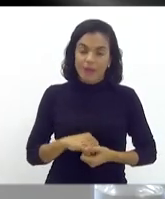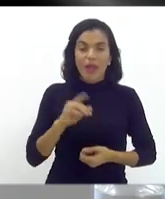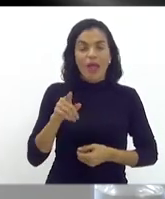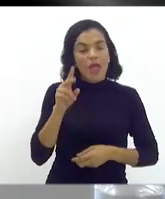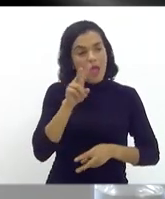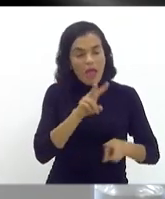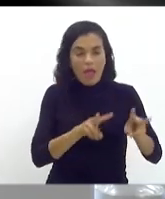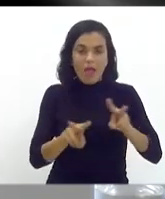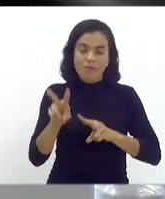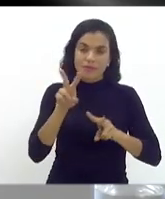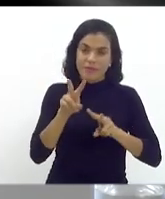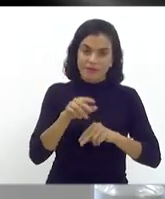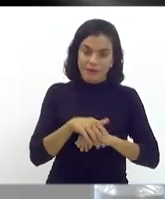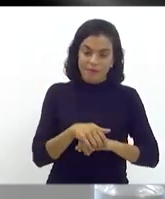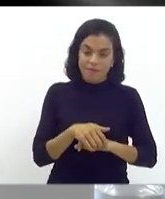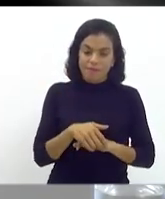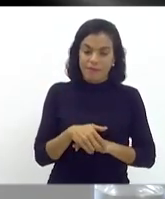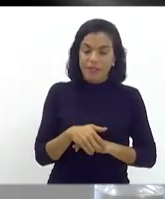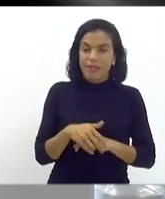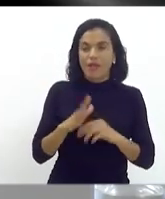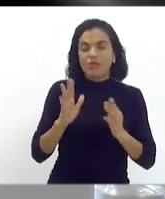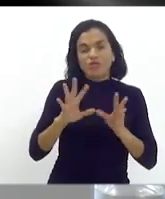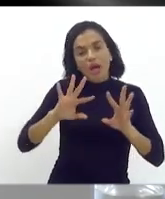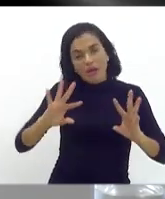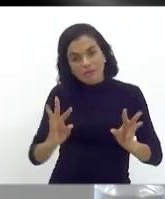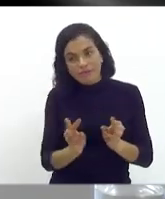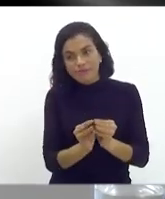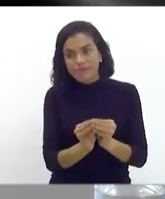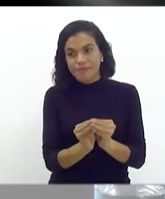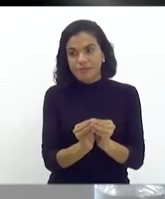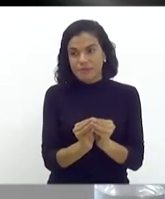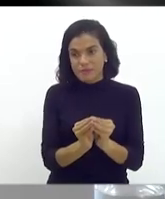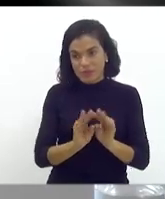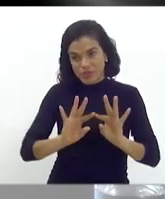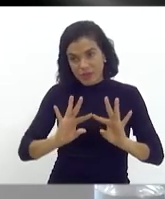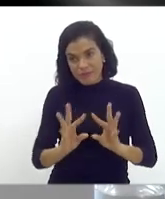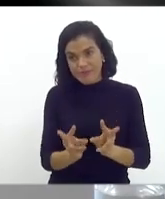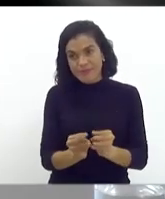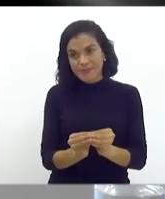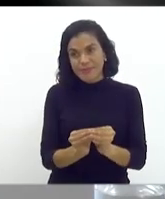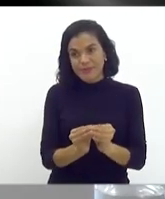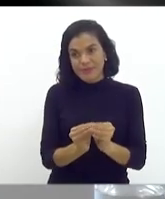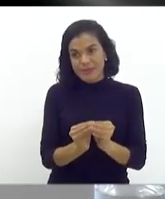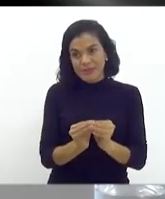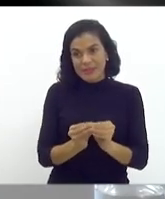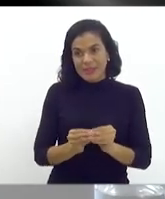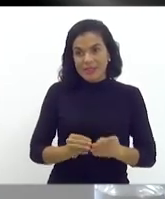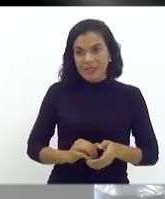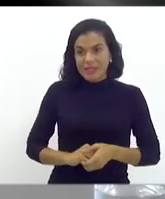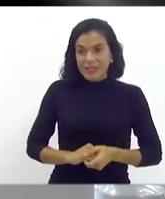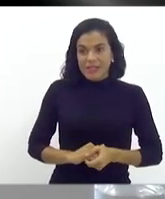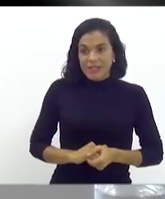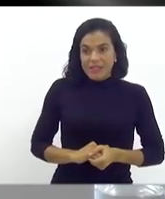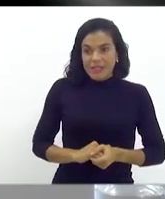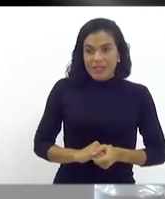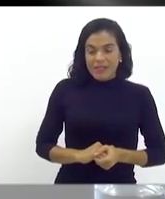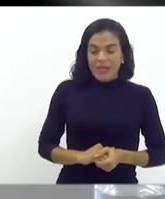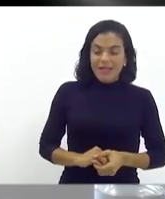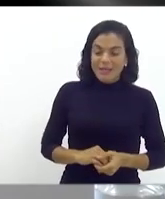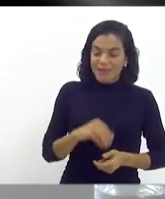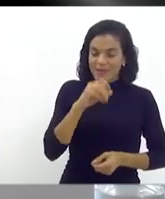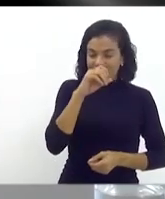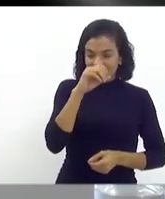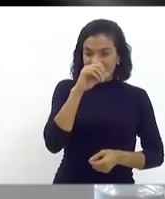observado Então já já concluindo Deputado até para poder abrir para as perguntas né